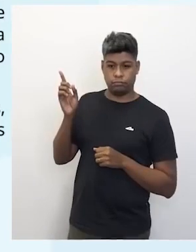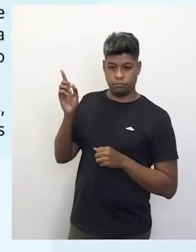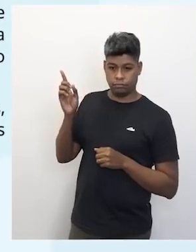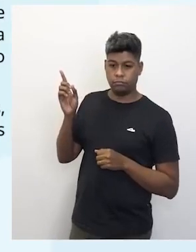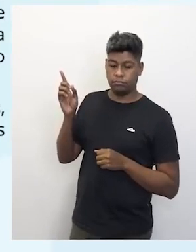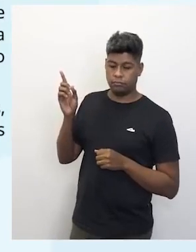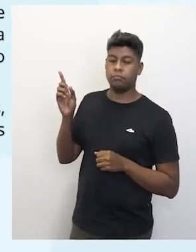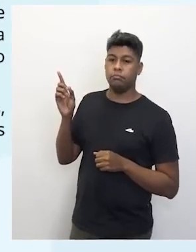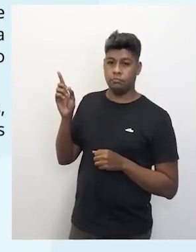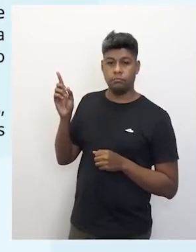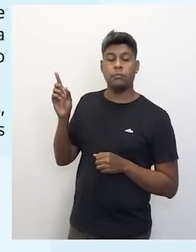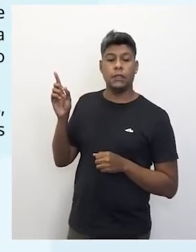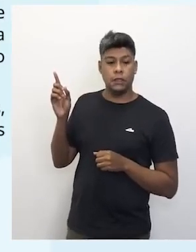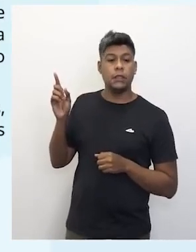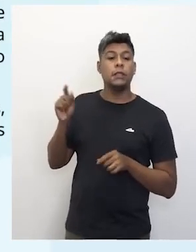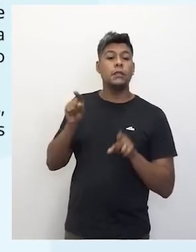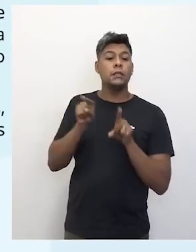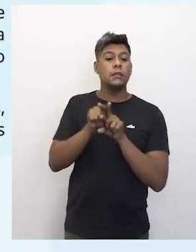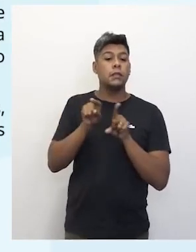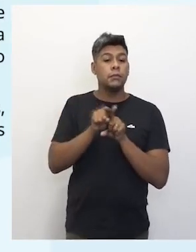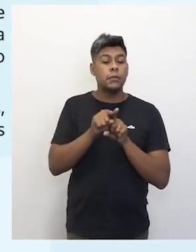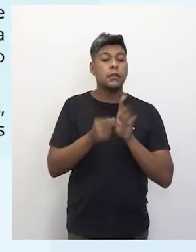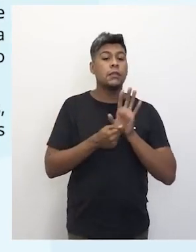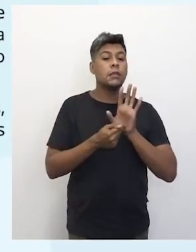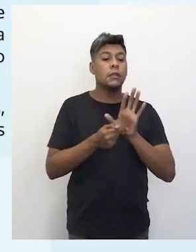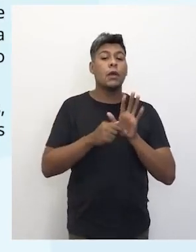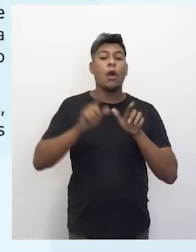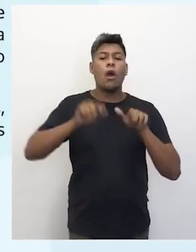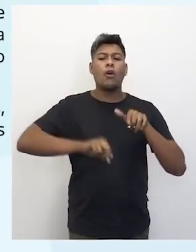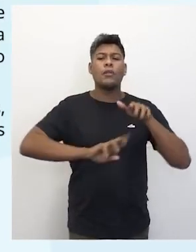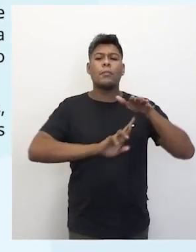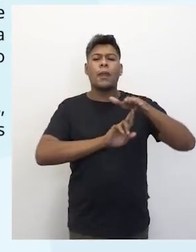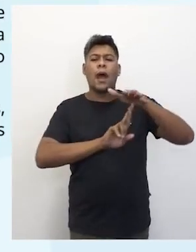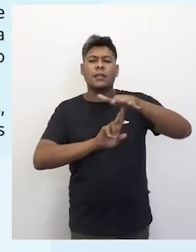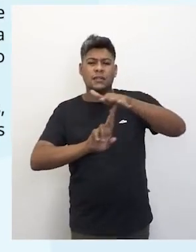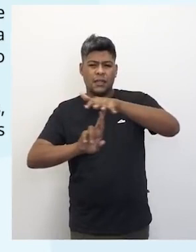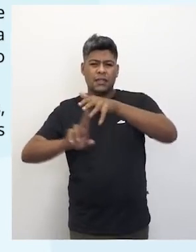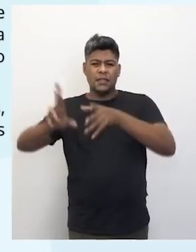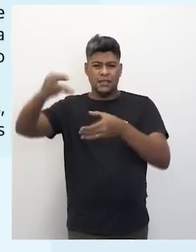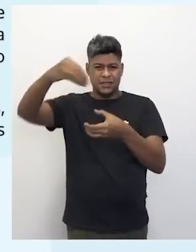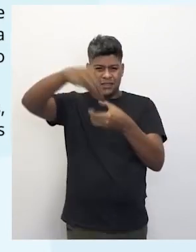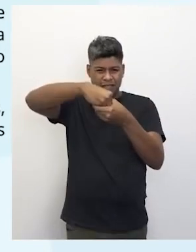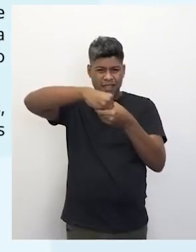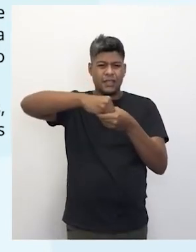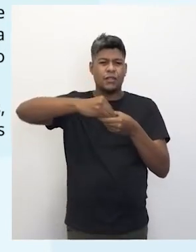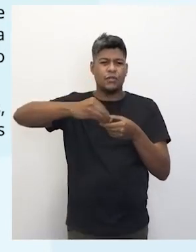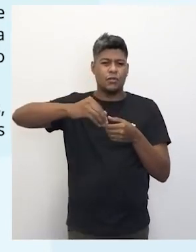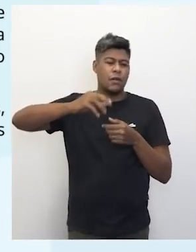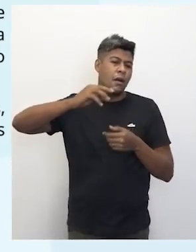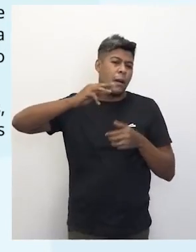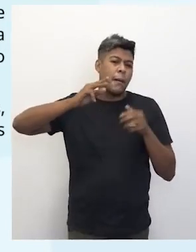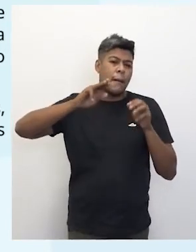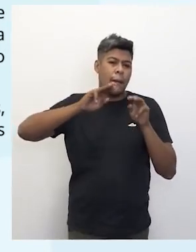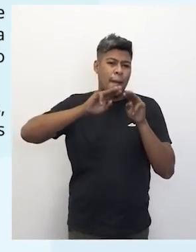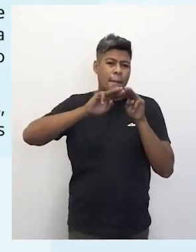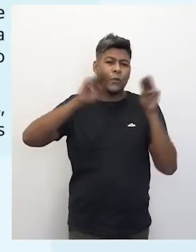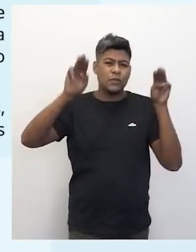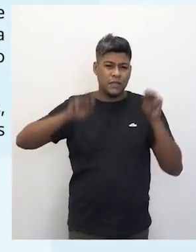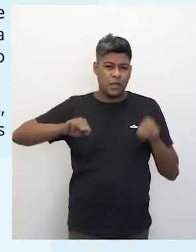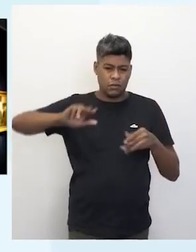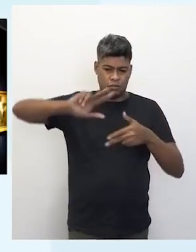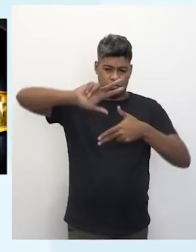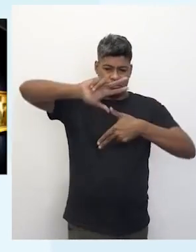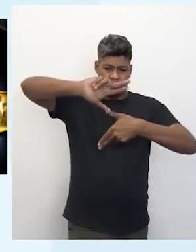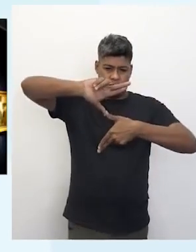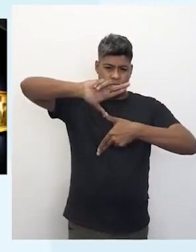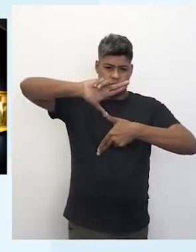mas também, né? Aí, no caso, está exposto numa praça, né? Dentro do Memorial da América Latina, que é um espaço público. Mas também a obra, gente,